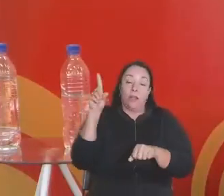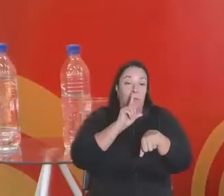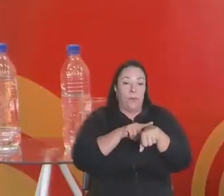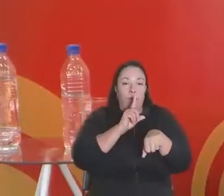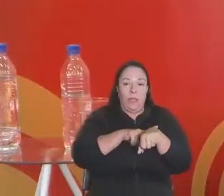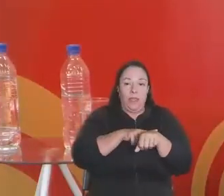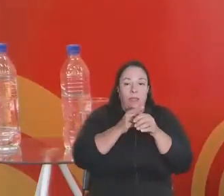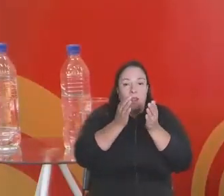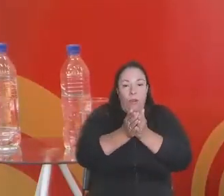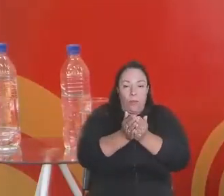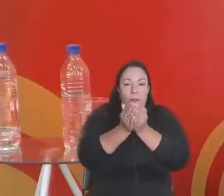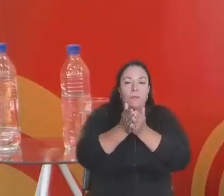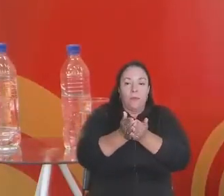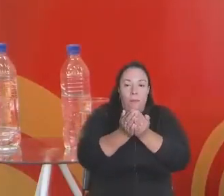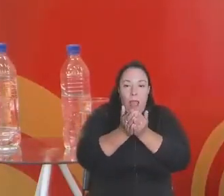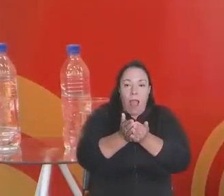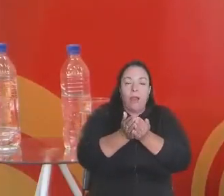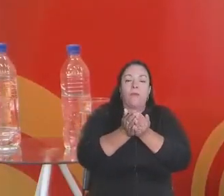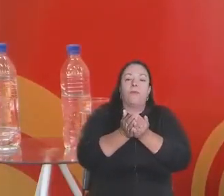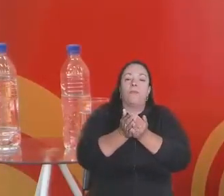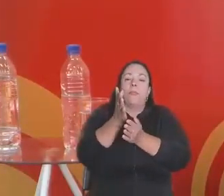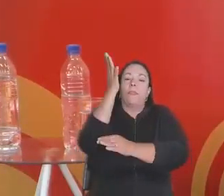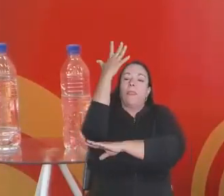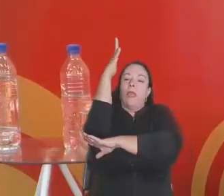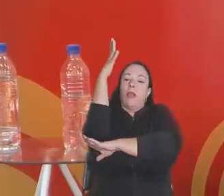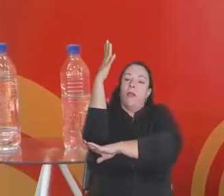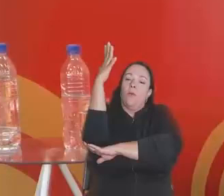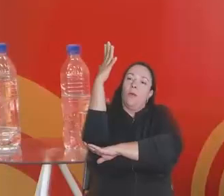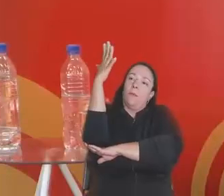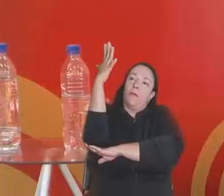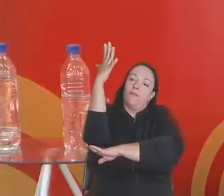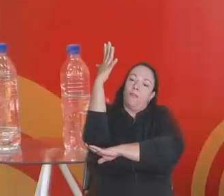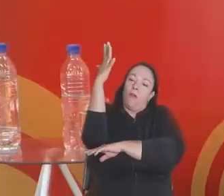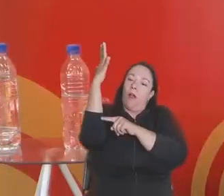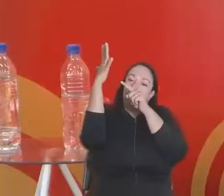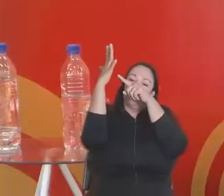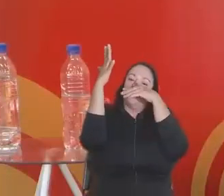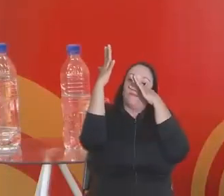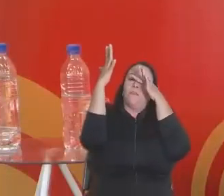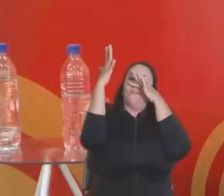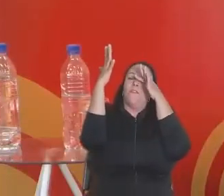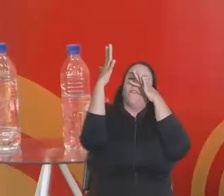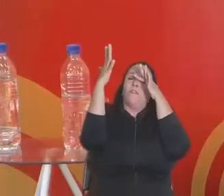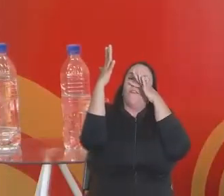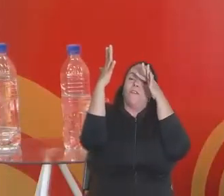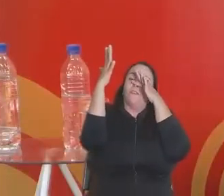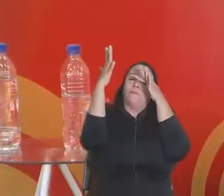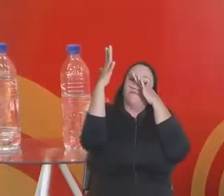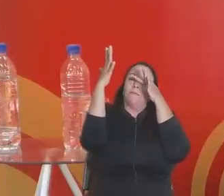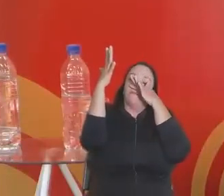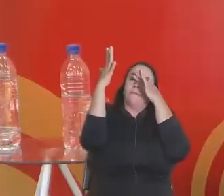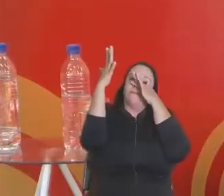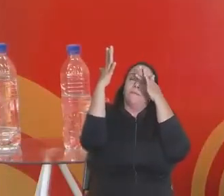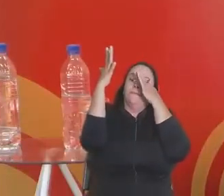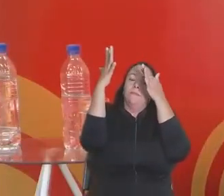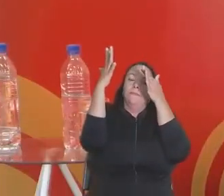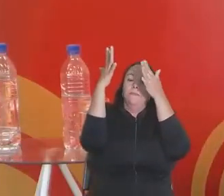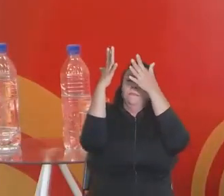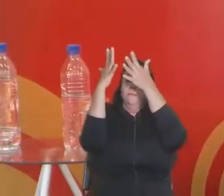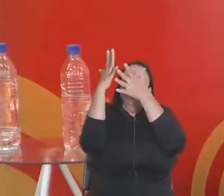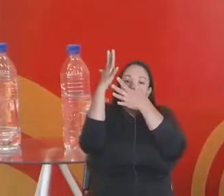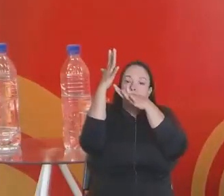ancoramos o barco embaixo, e o ipê estava todo florido, e era um ipê roxo. Então, assim, aquilo,